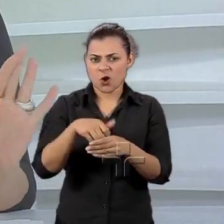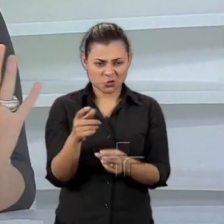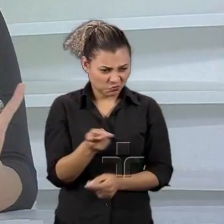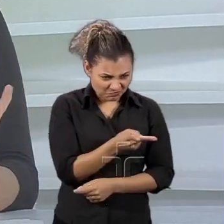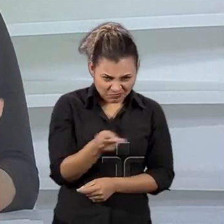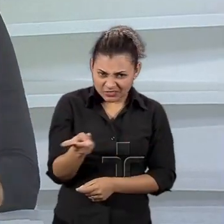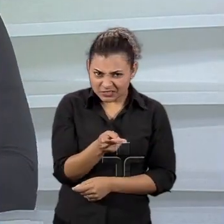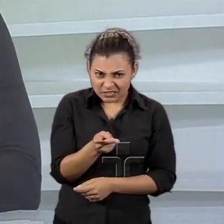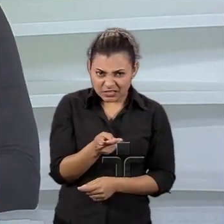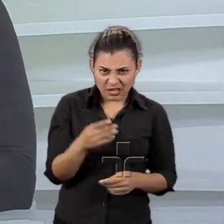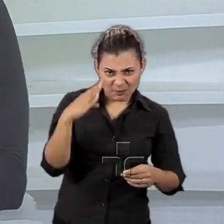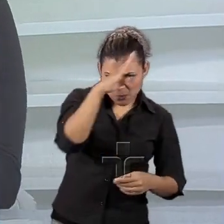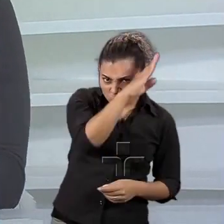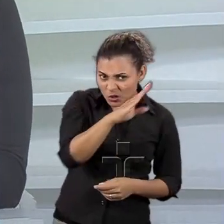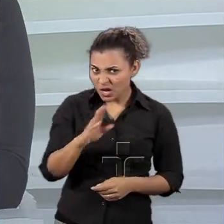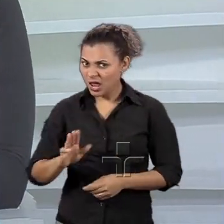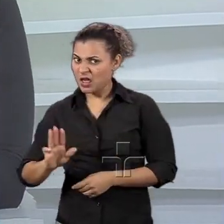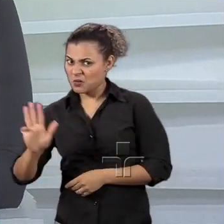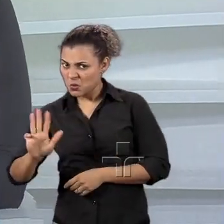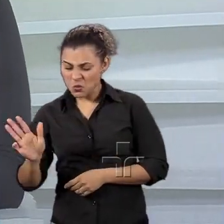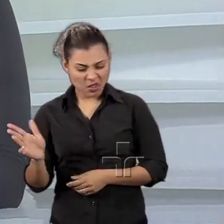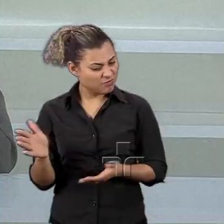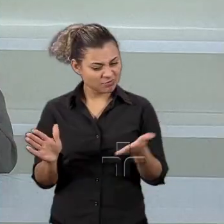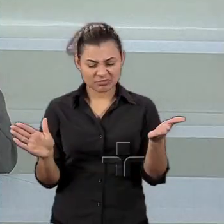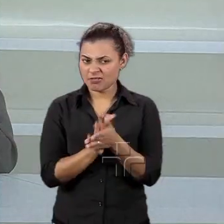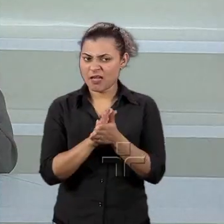Porque divididos fica difícil, né, candidato?